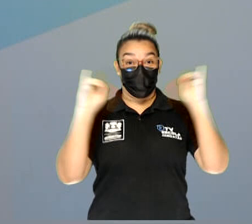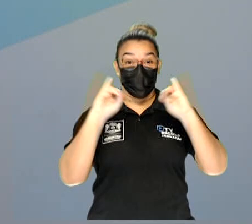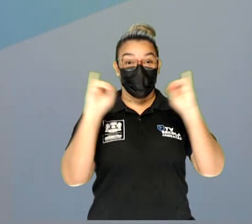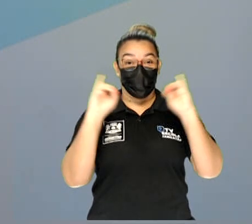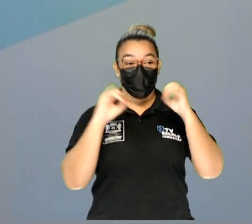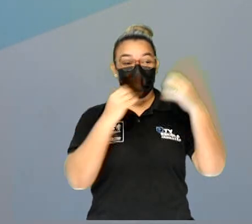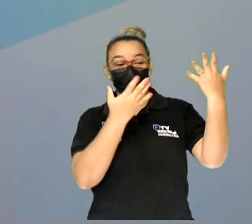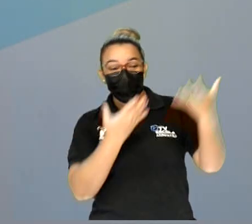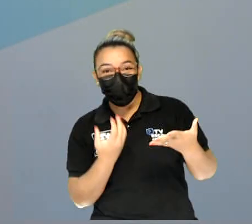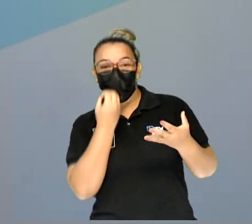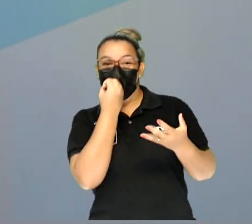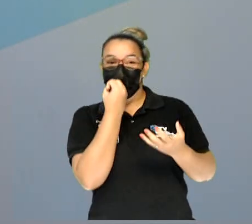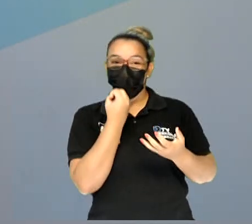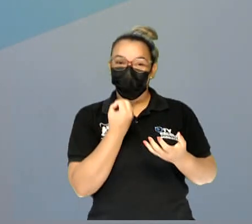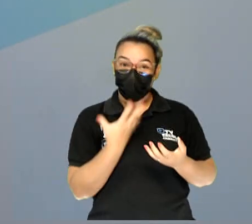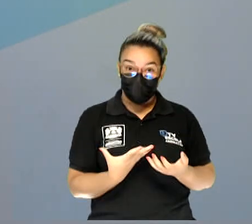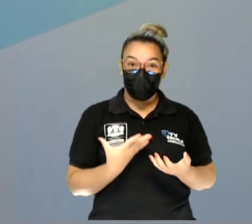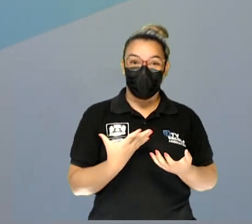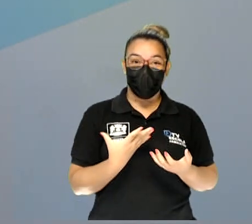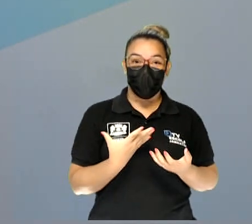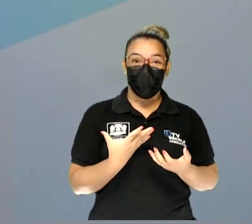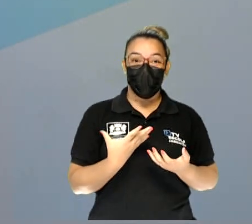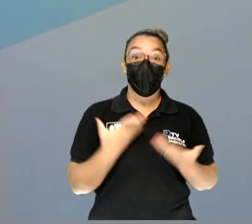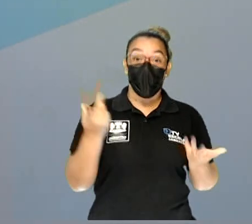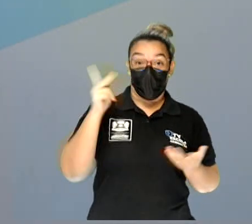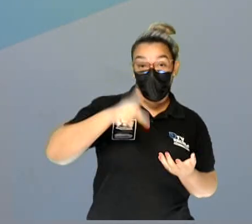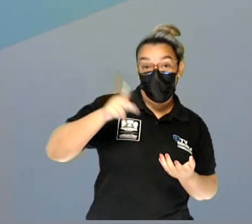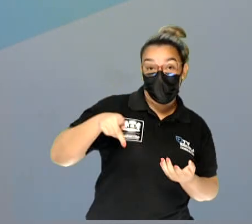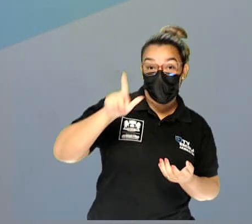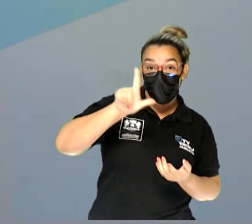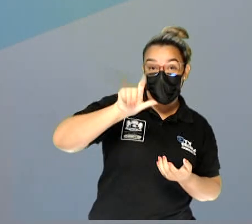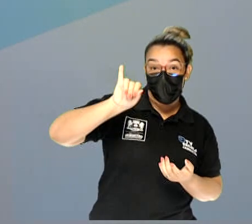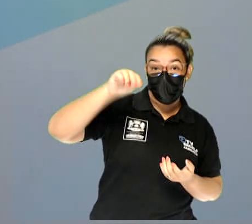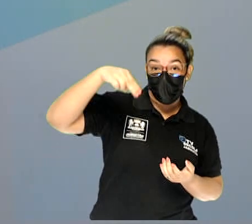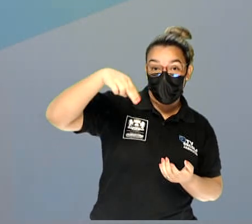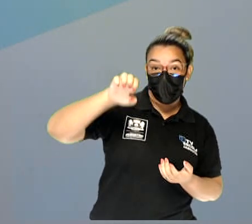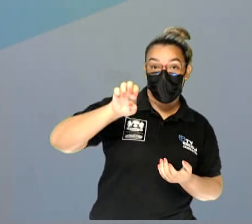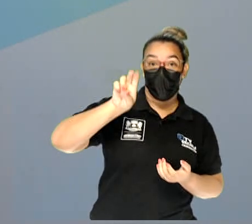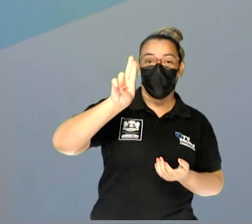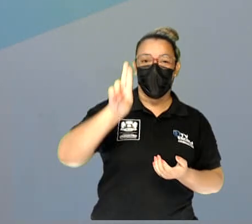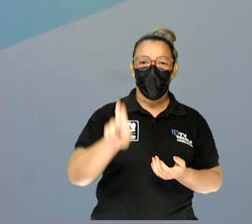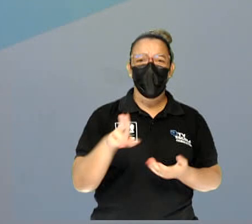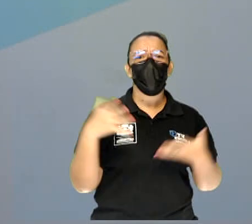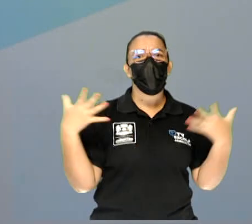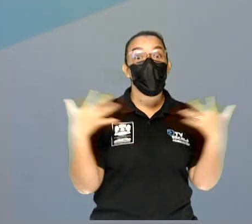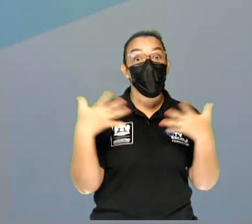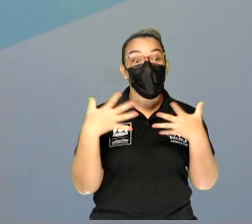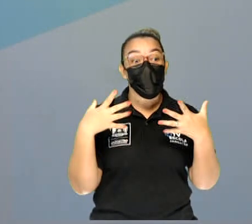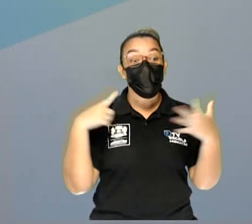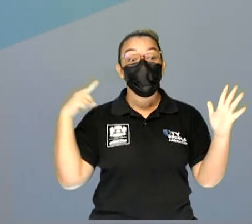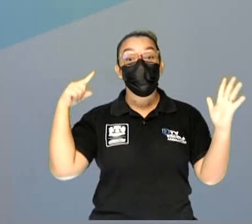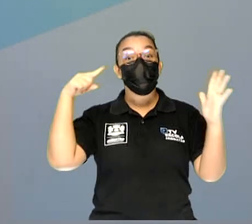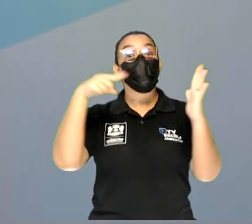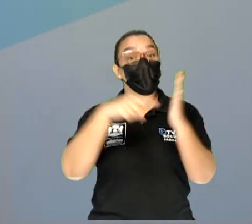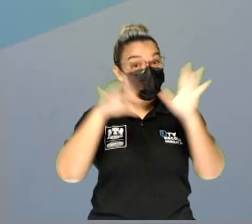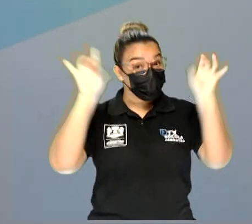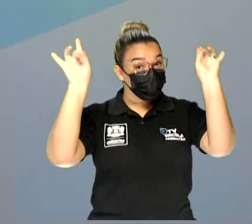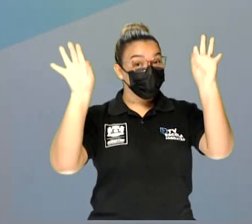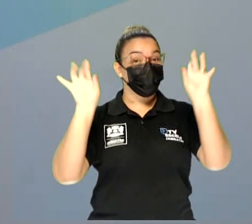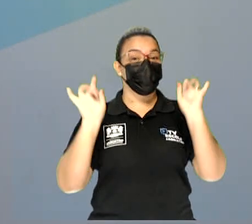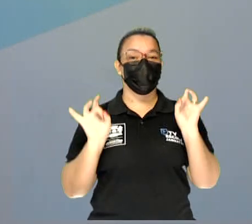Olá, sejam muito bem-vindos. Quem fala aqui é o professor Lineu Miranda e a gente tem uma missão hoje muito